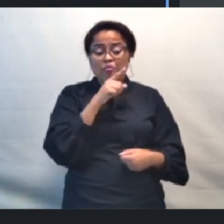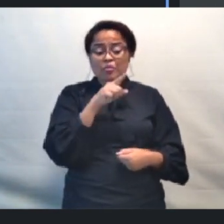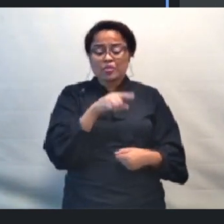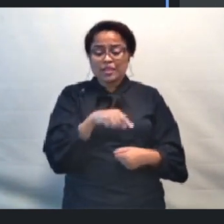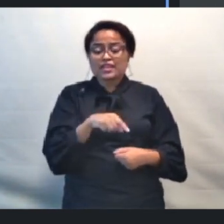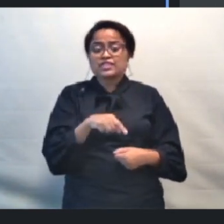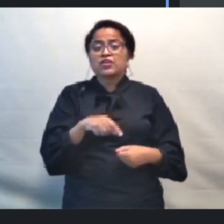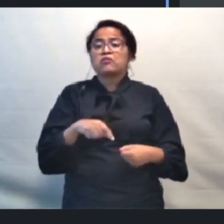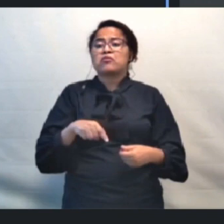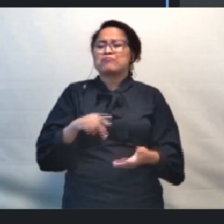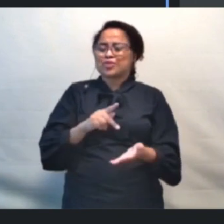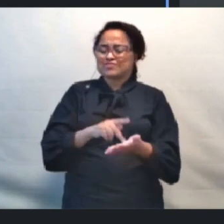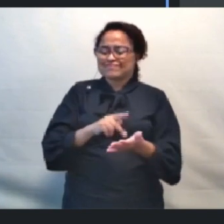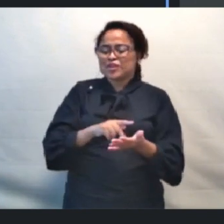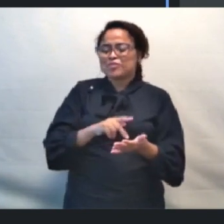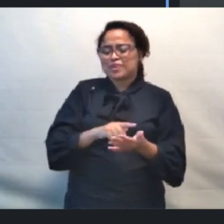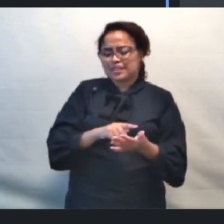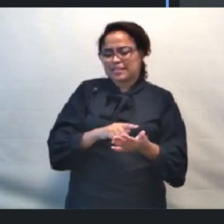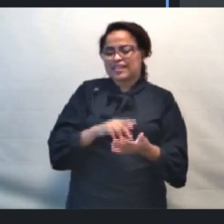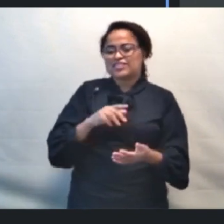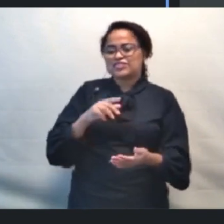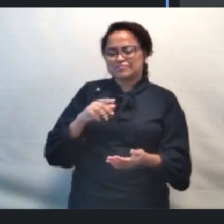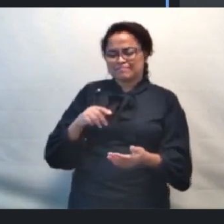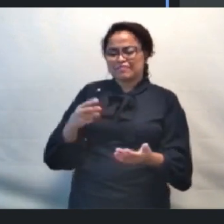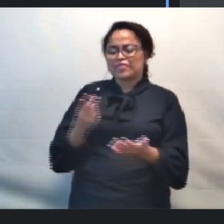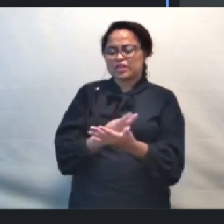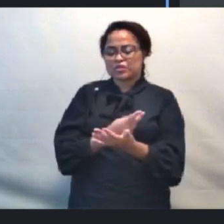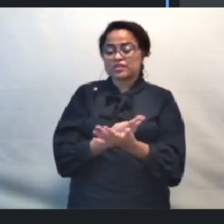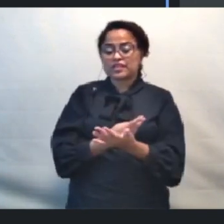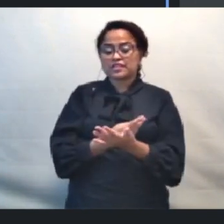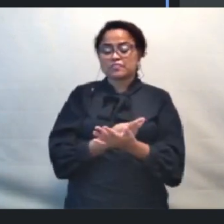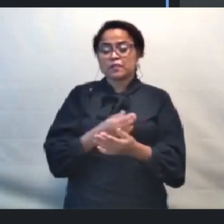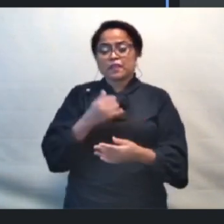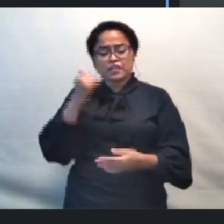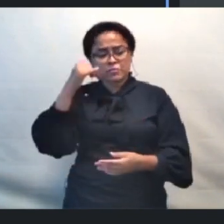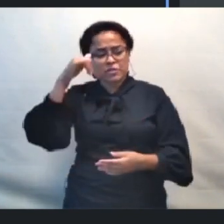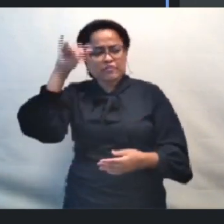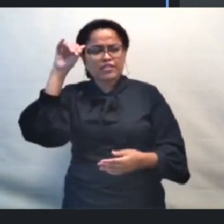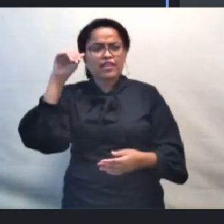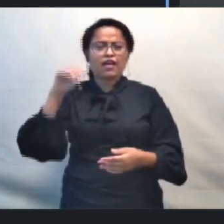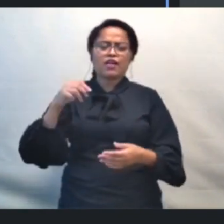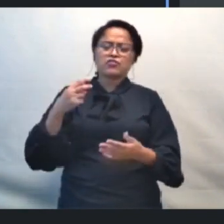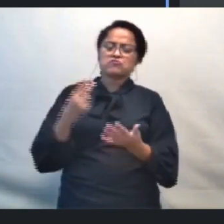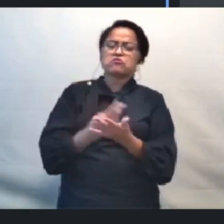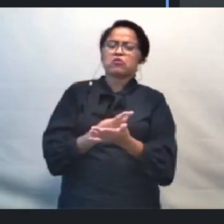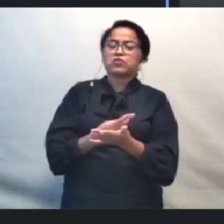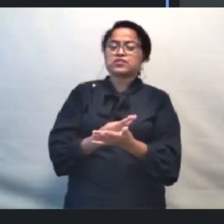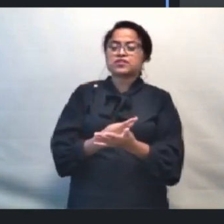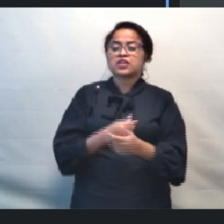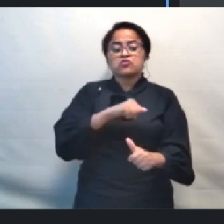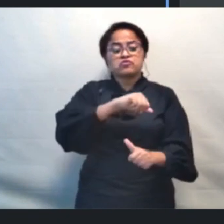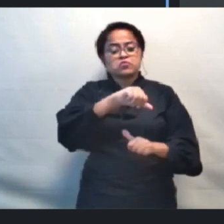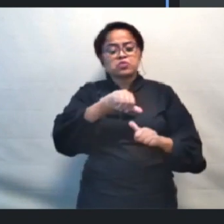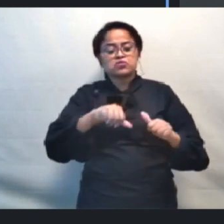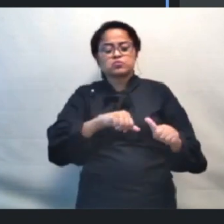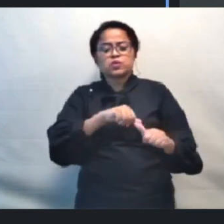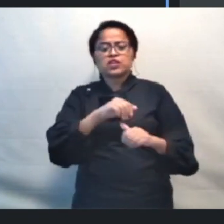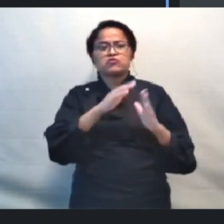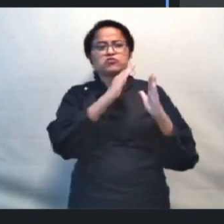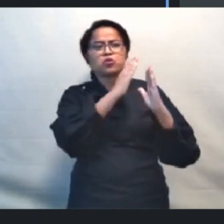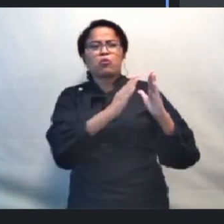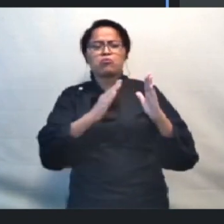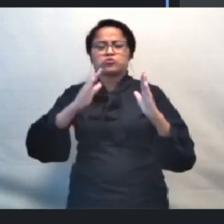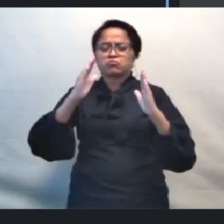acontece. A gente tem evitado isso, inclusive este ano a gente fez uma mudança com relação a alguns prazos de